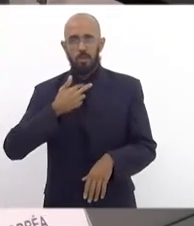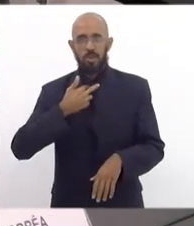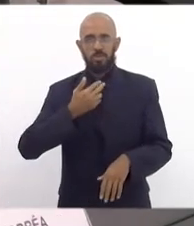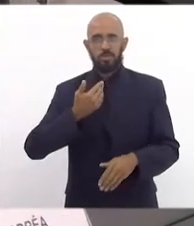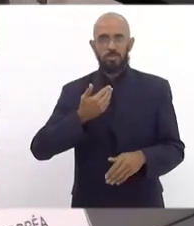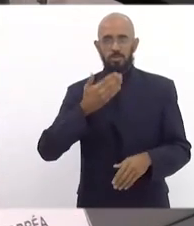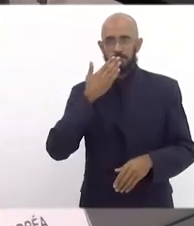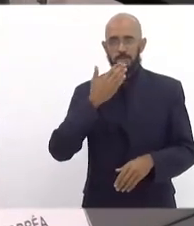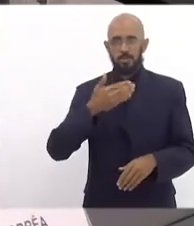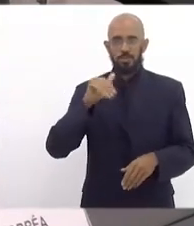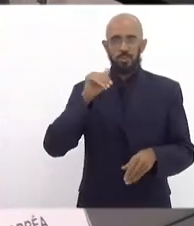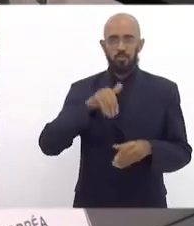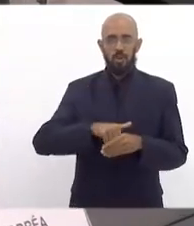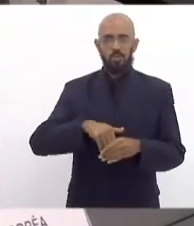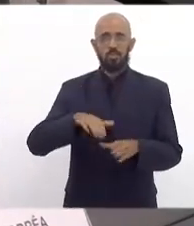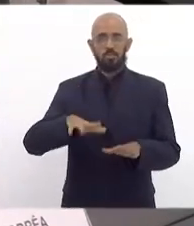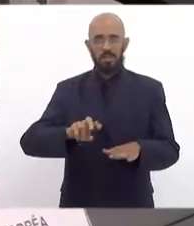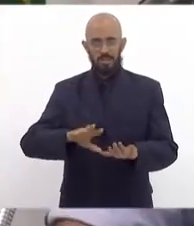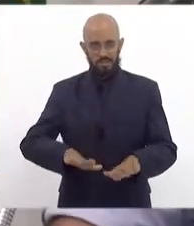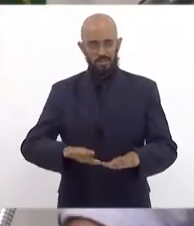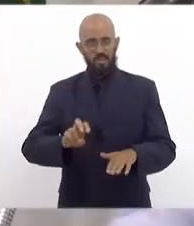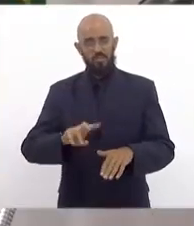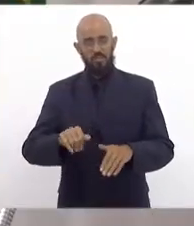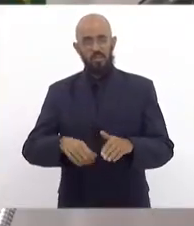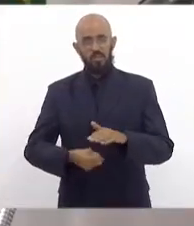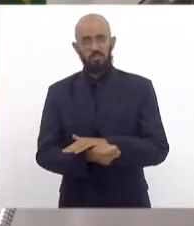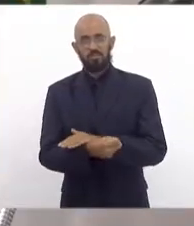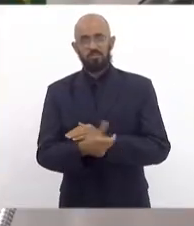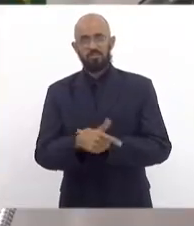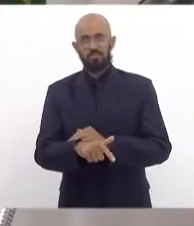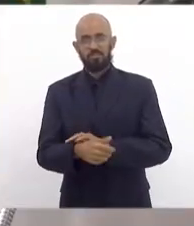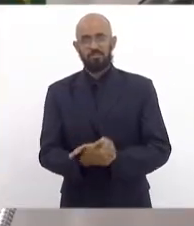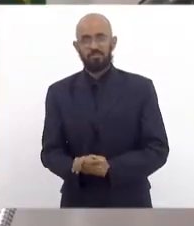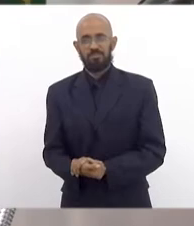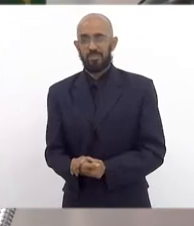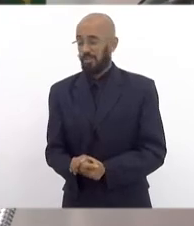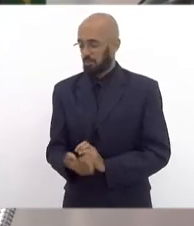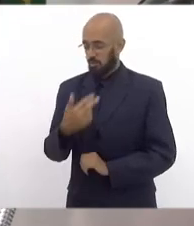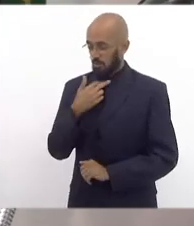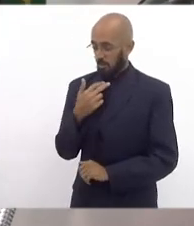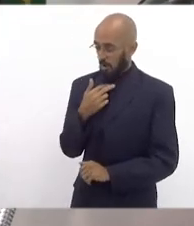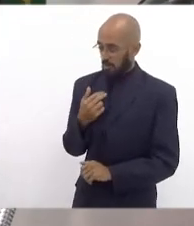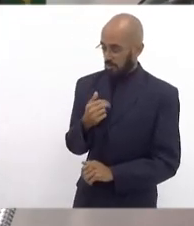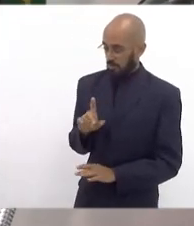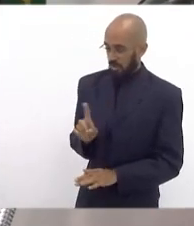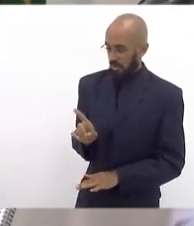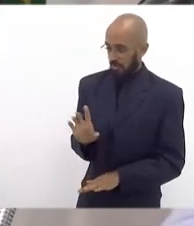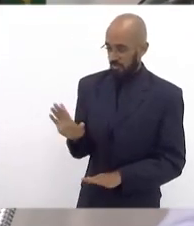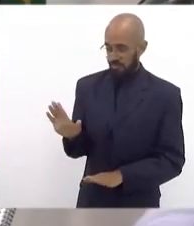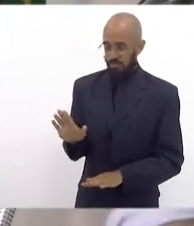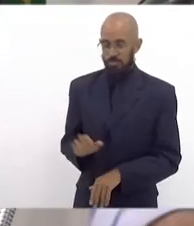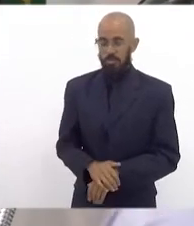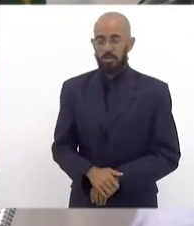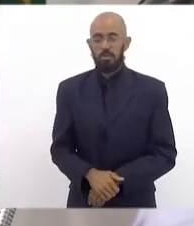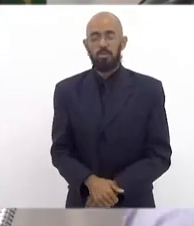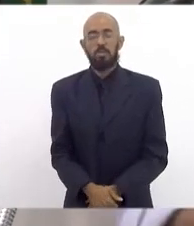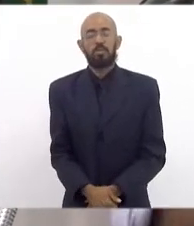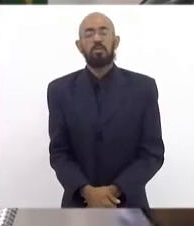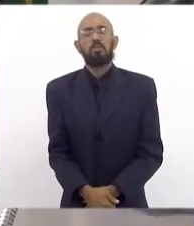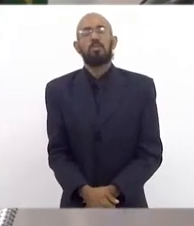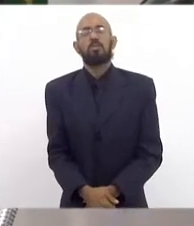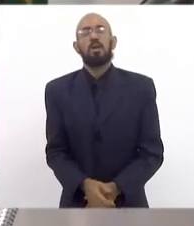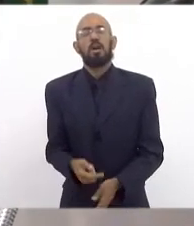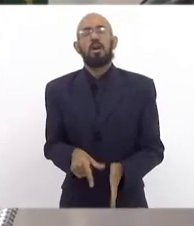neles Paulo mas estou aqui vou te botar de novo a eleição não e não deve né Eu queria antes de ouvir achei